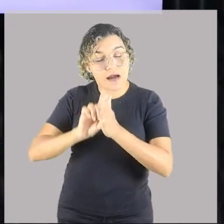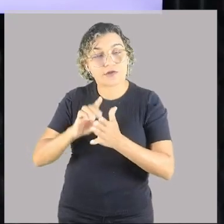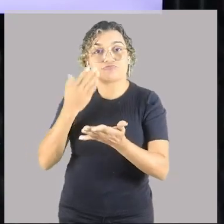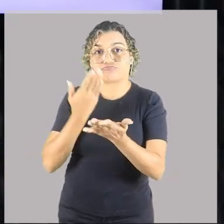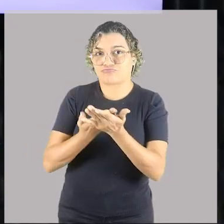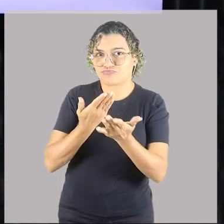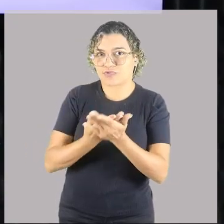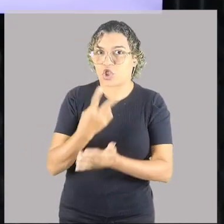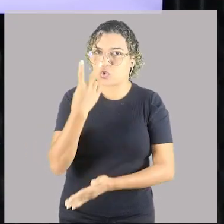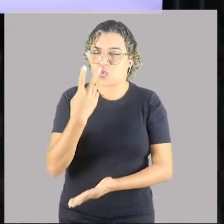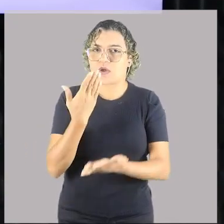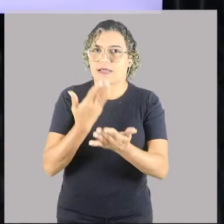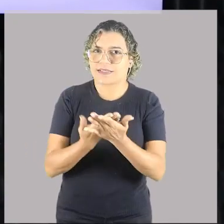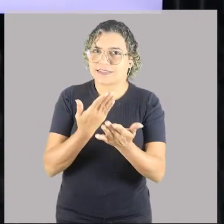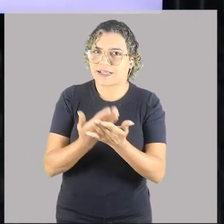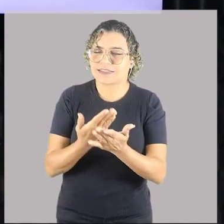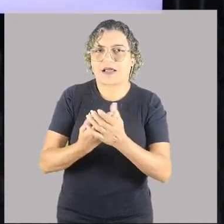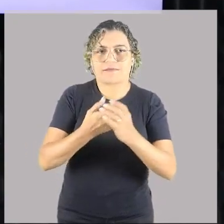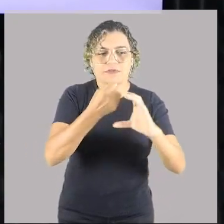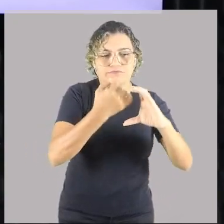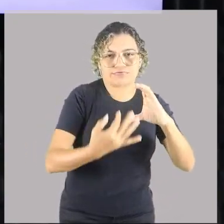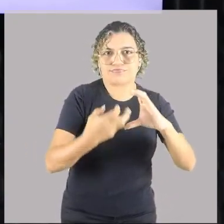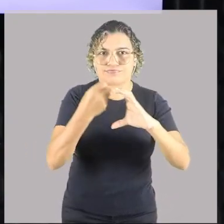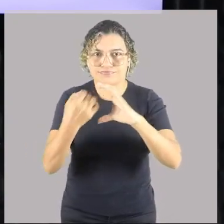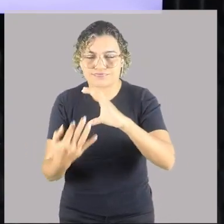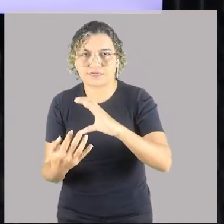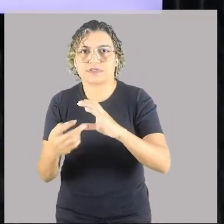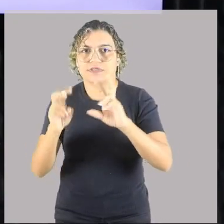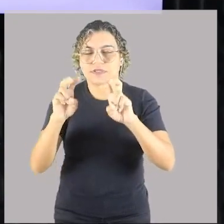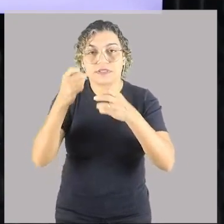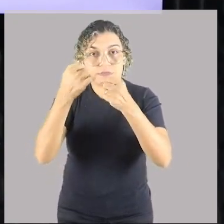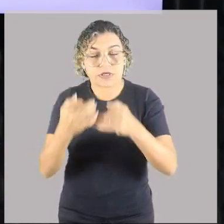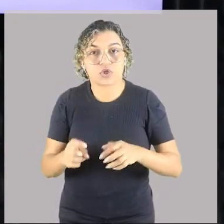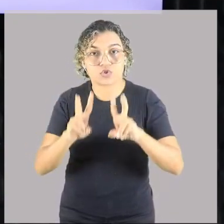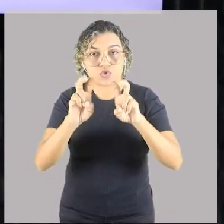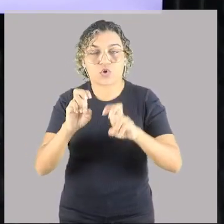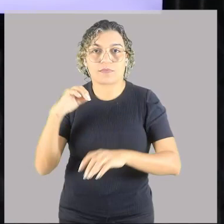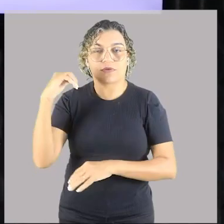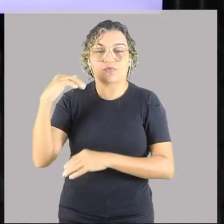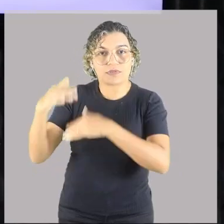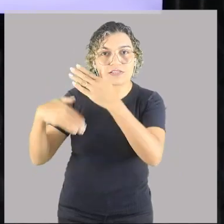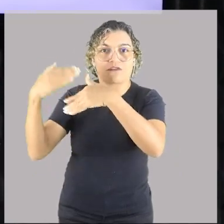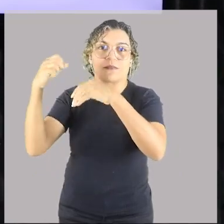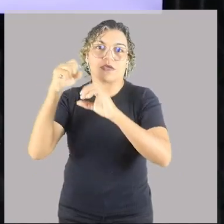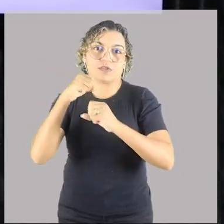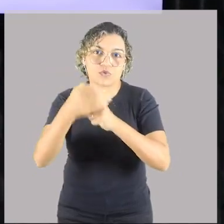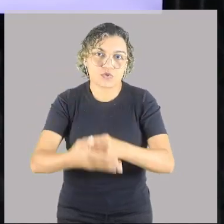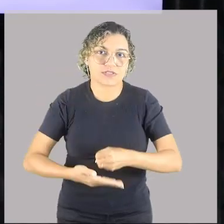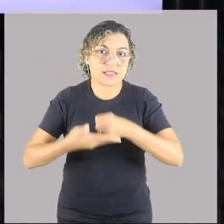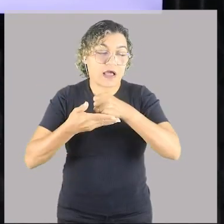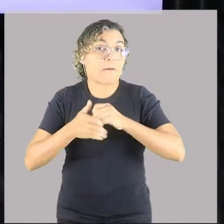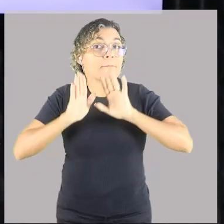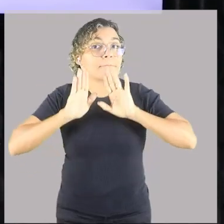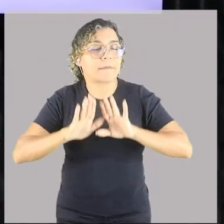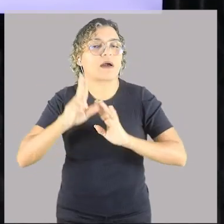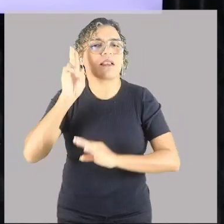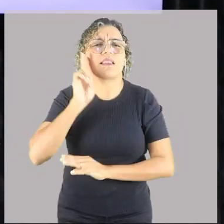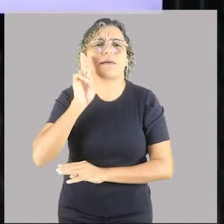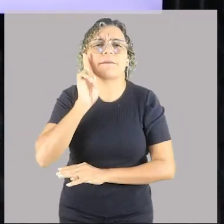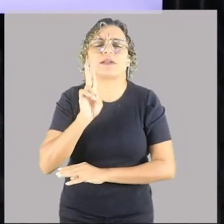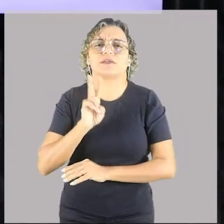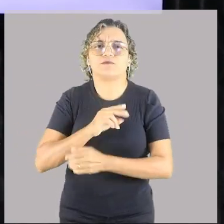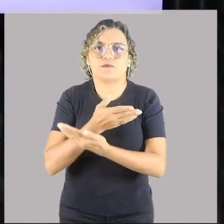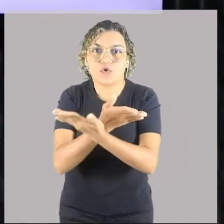aí 2 aulas só caracterizando essa questão do desenvolvimento sustentável. Porém, lembrando